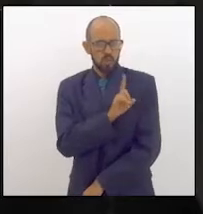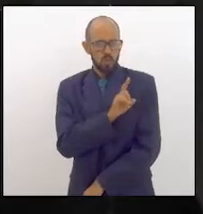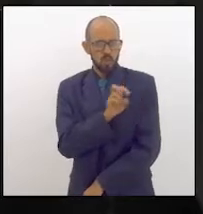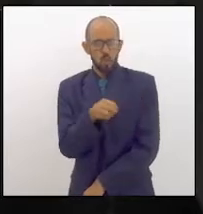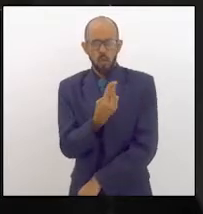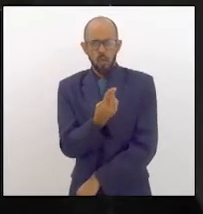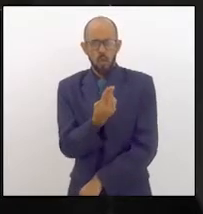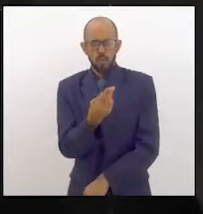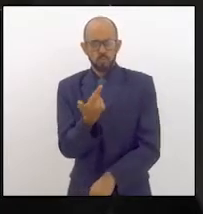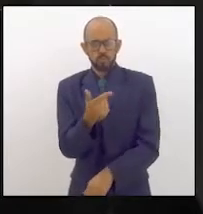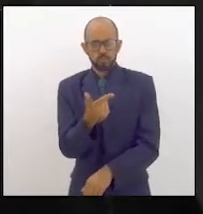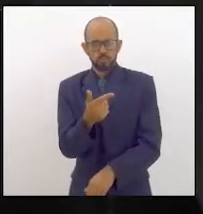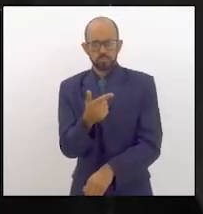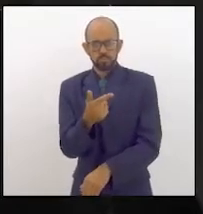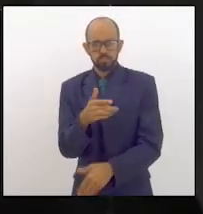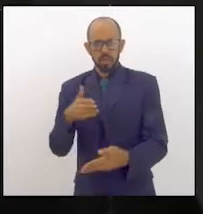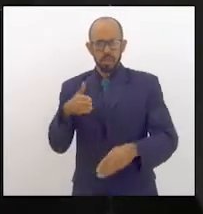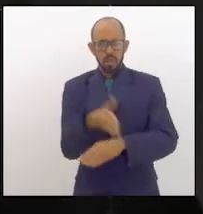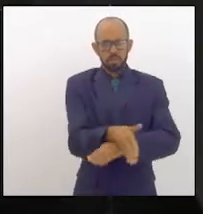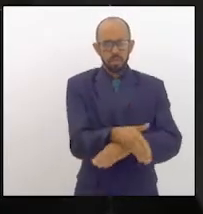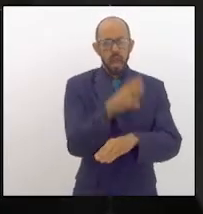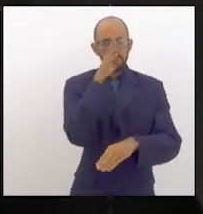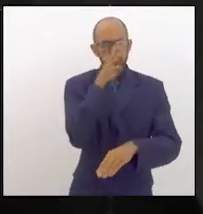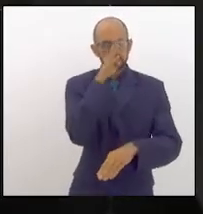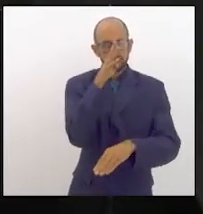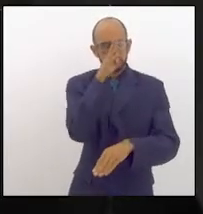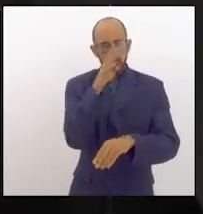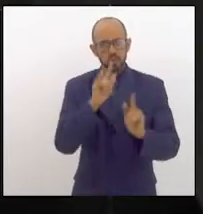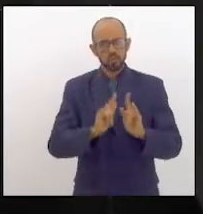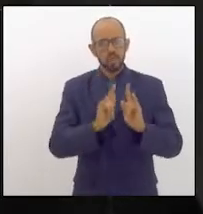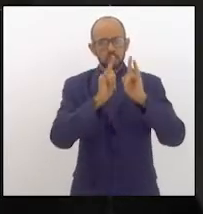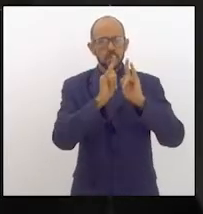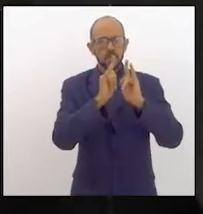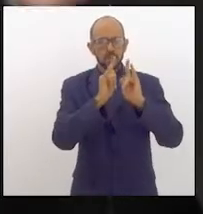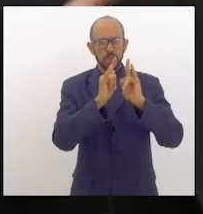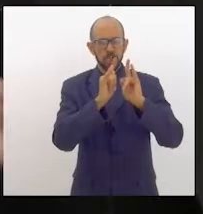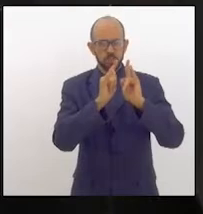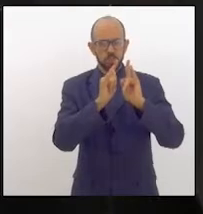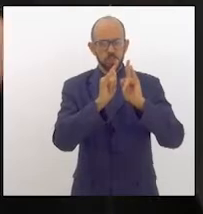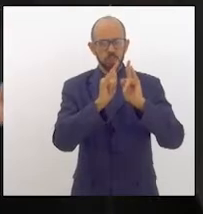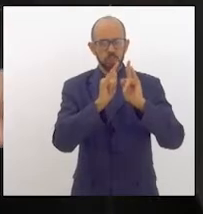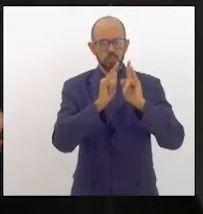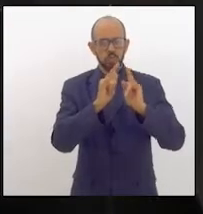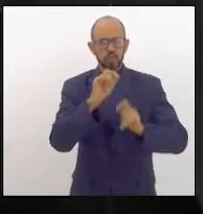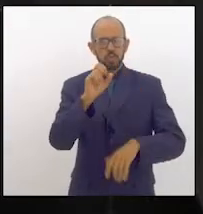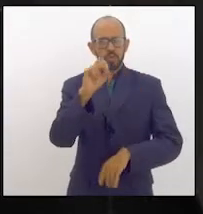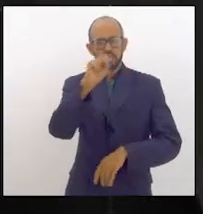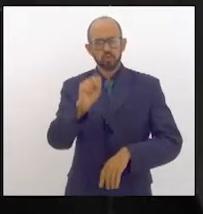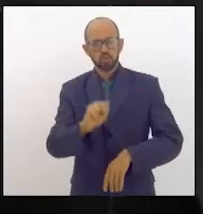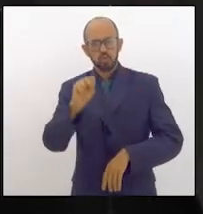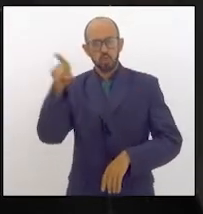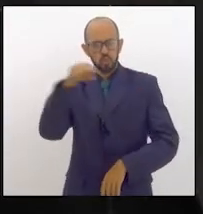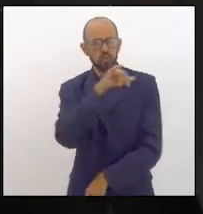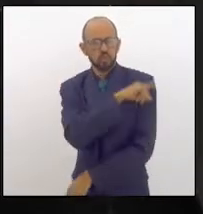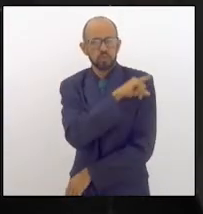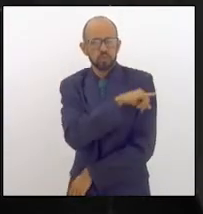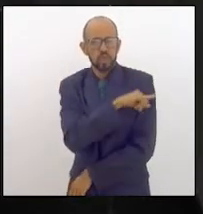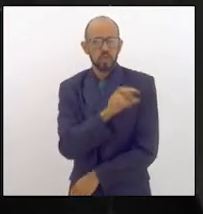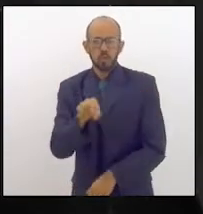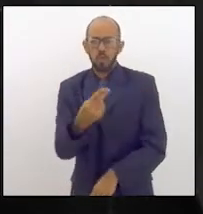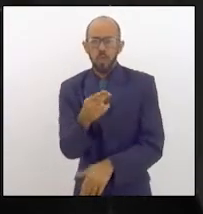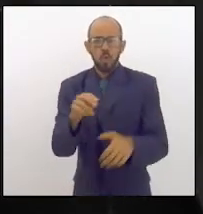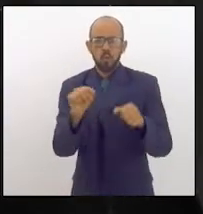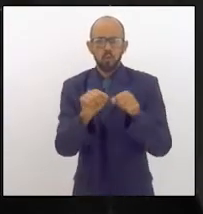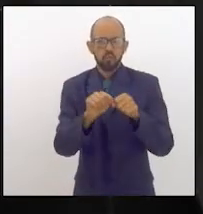quando tem alguma blitz em bairro da zona sul do Rio por isso eu não a polícia numa rocha ninguém discreta e ninguém que me esculacha ninguém